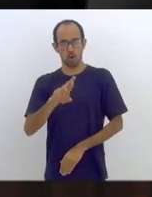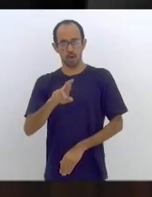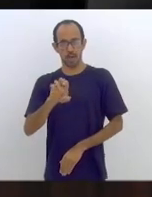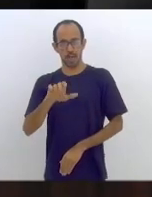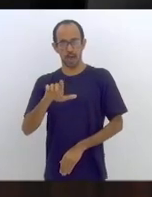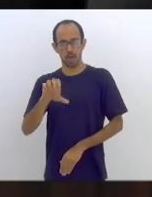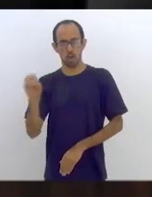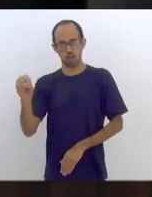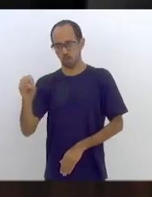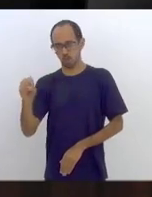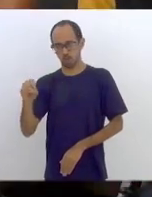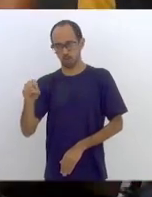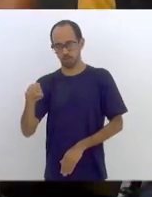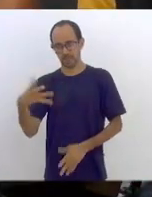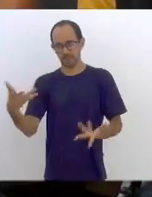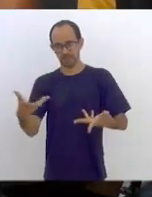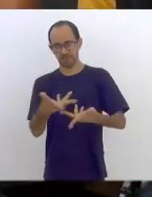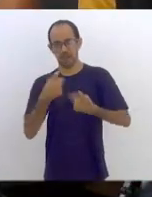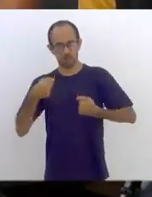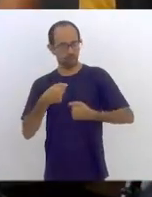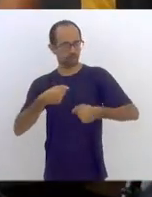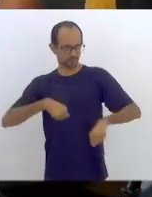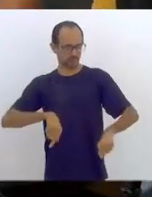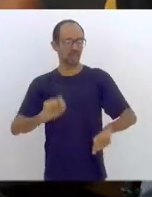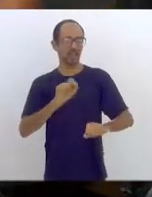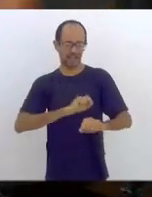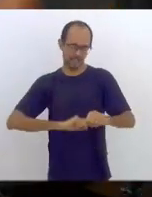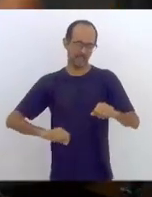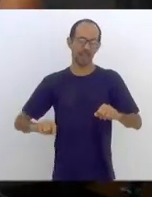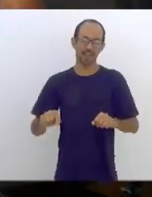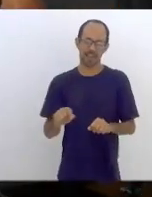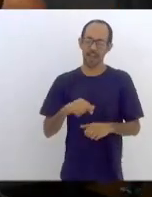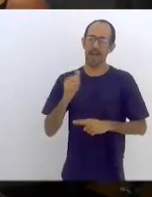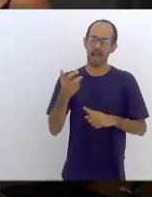no estado do Rio de Janeiro pela arte e a cultura.